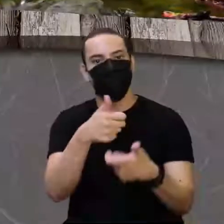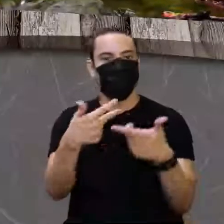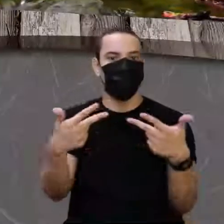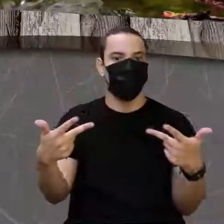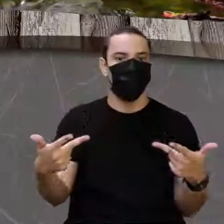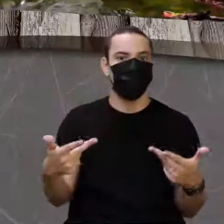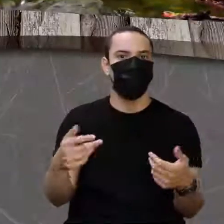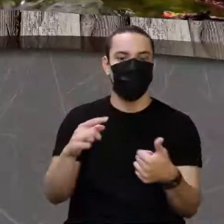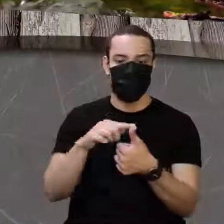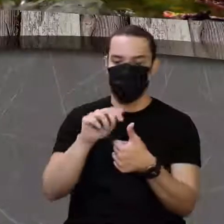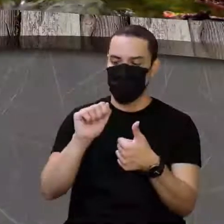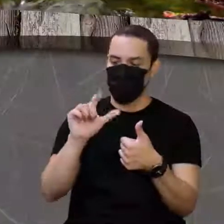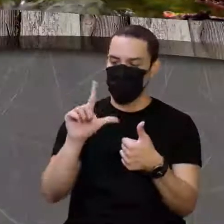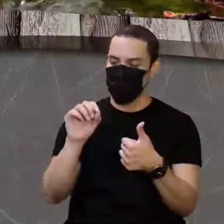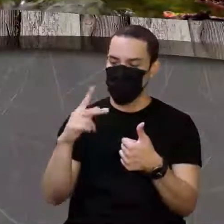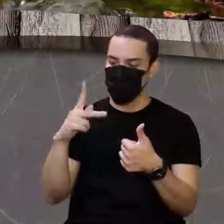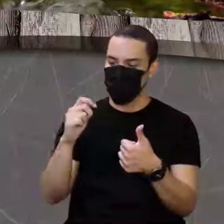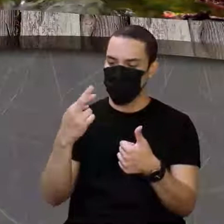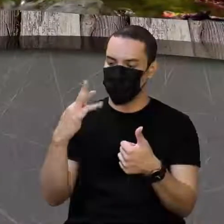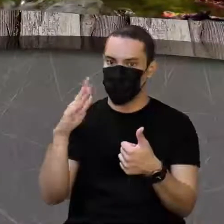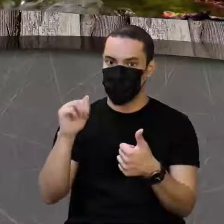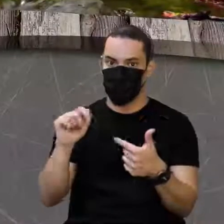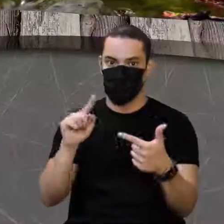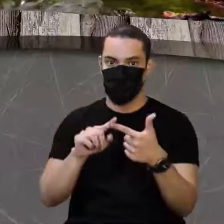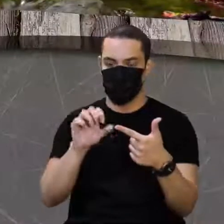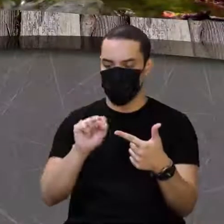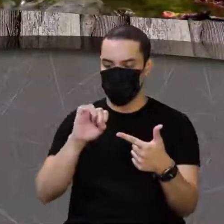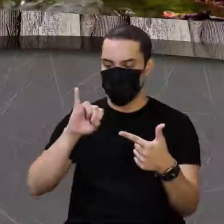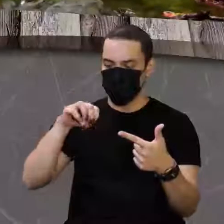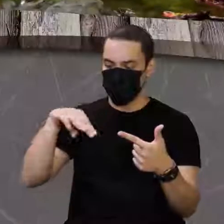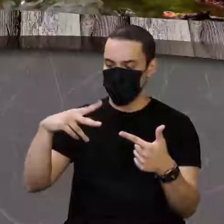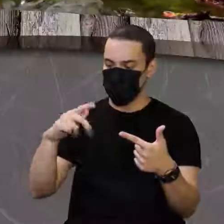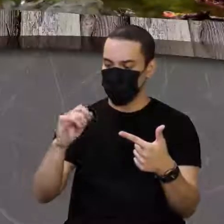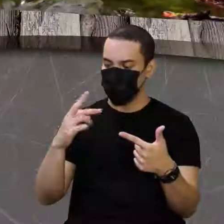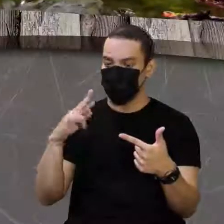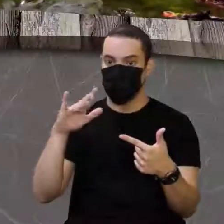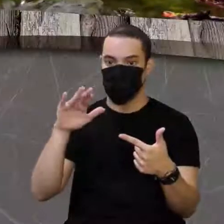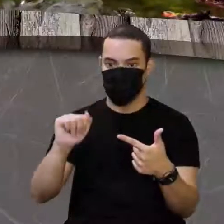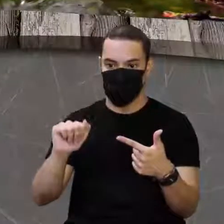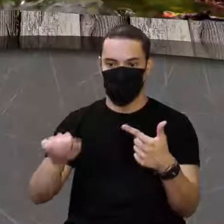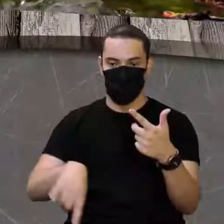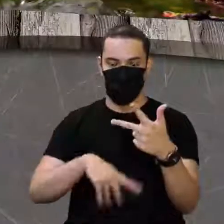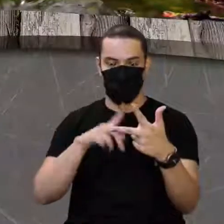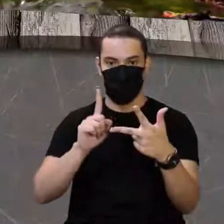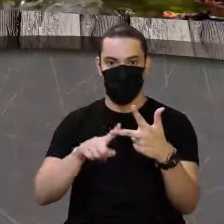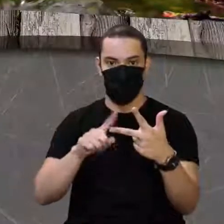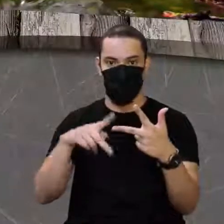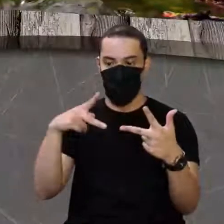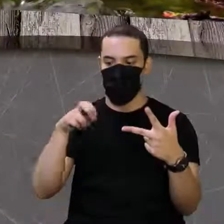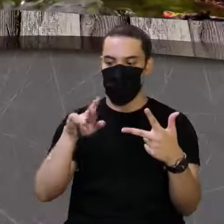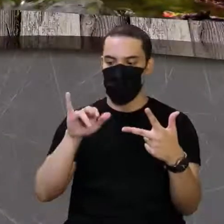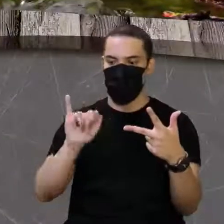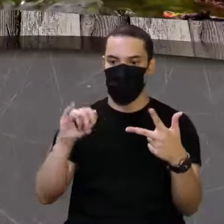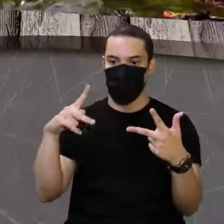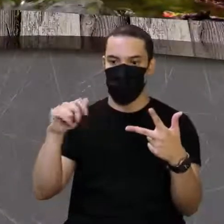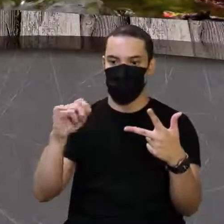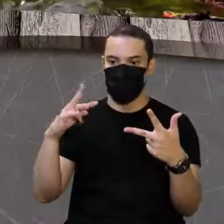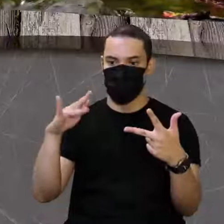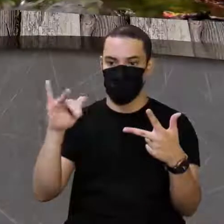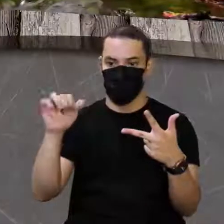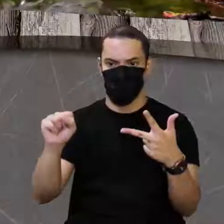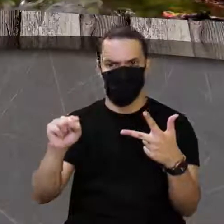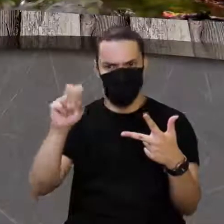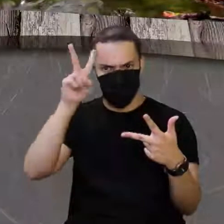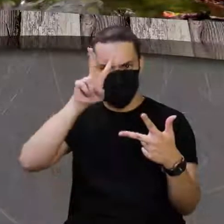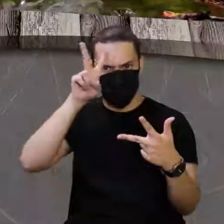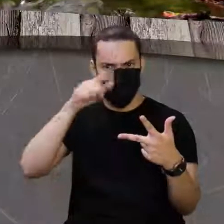da alopatria, né? Da simpatria, das peripatrias,